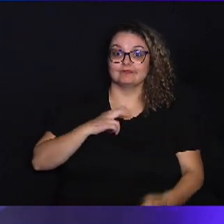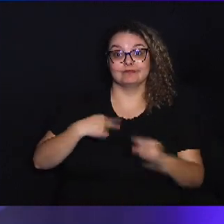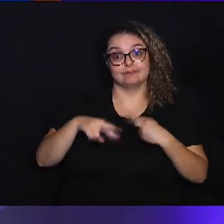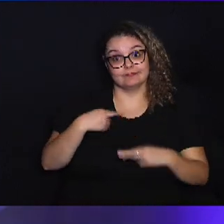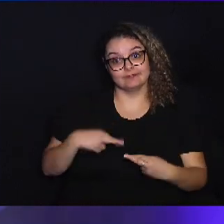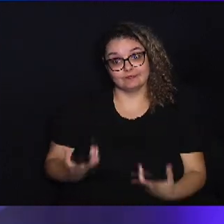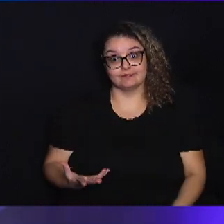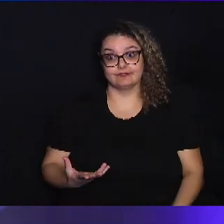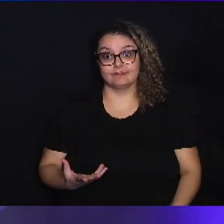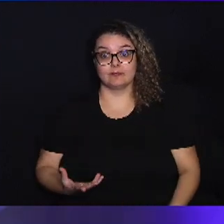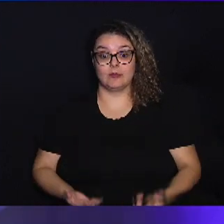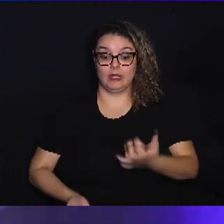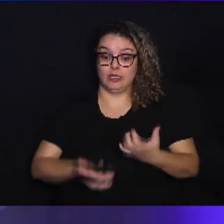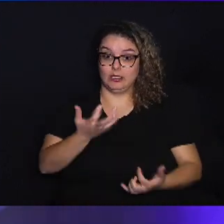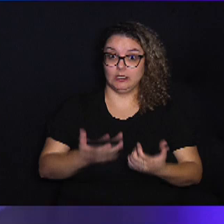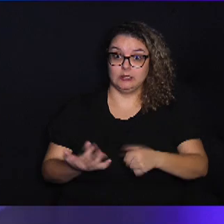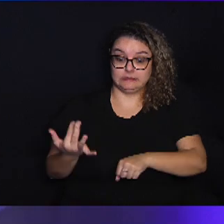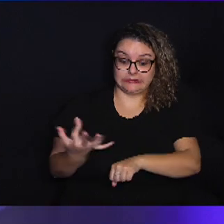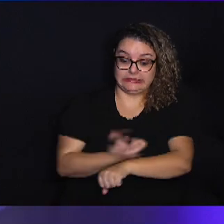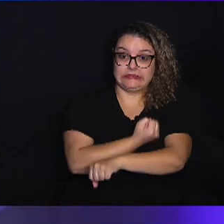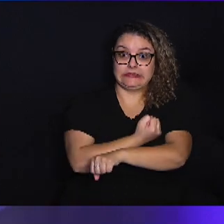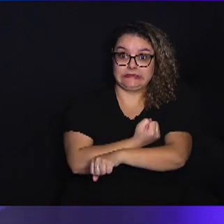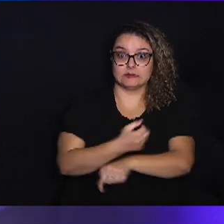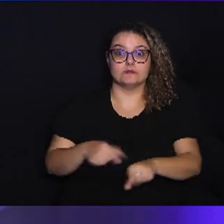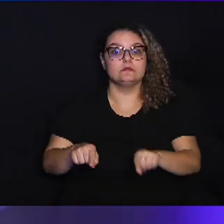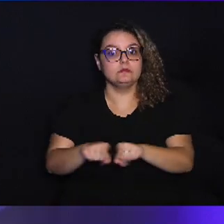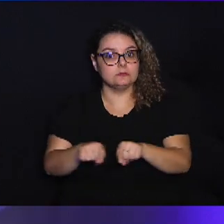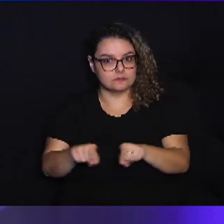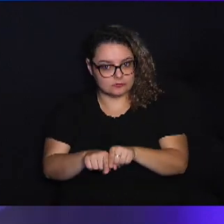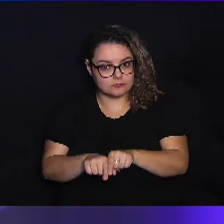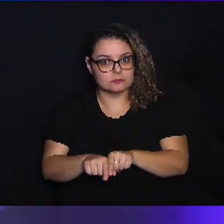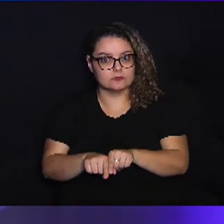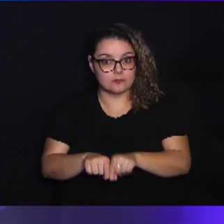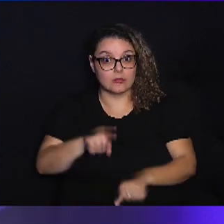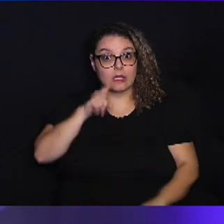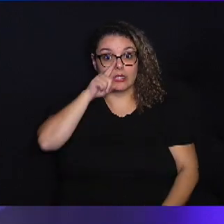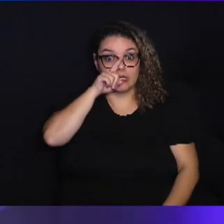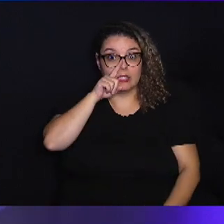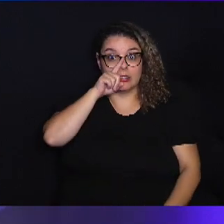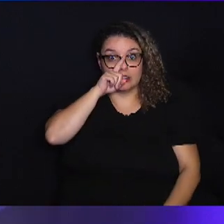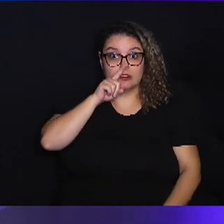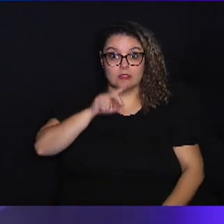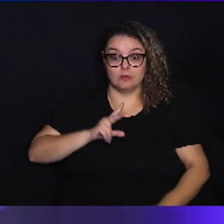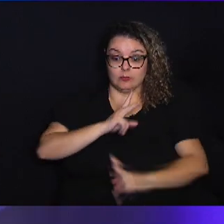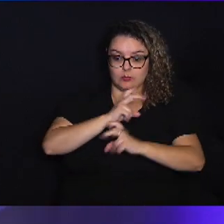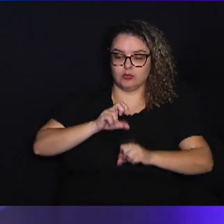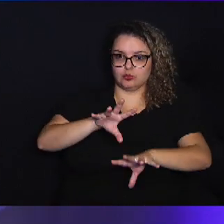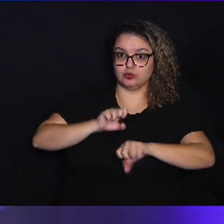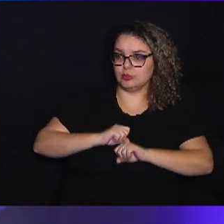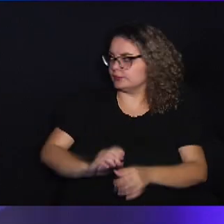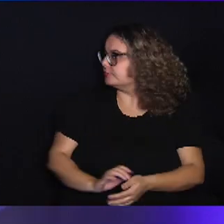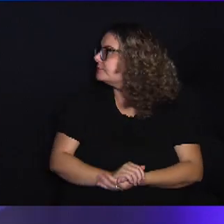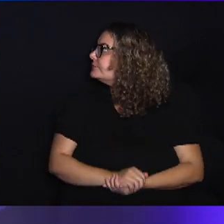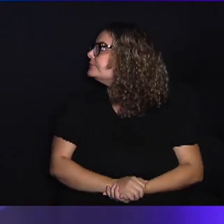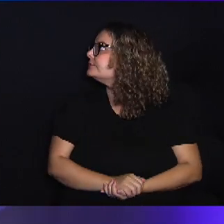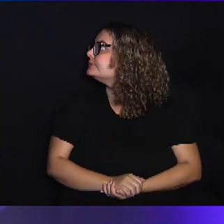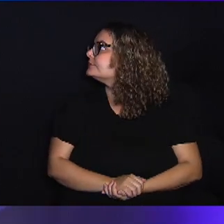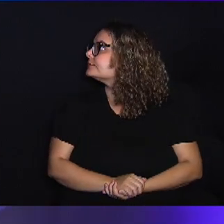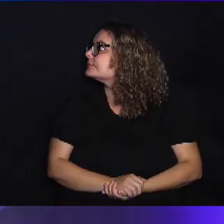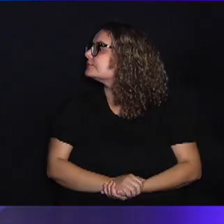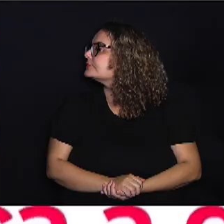a incêndio, queimaduras e também os riscos de uma intoxicação.